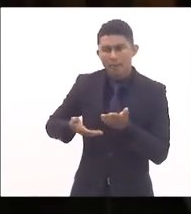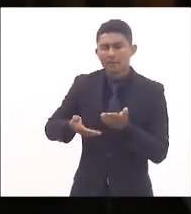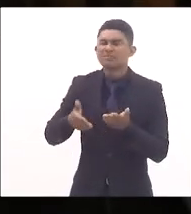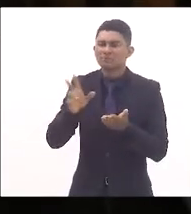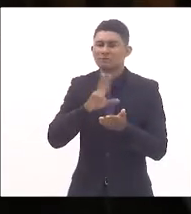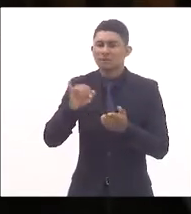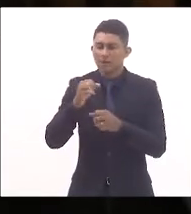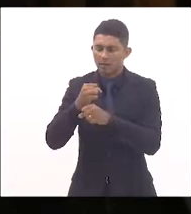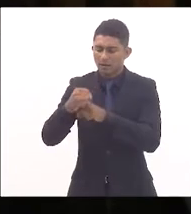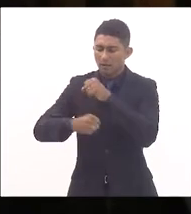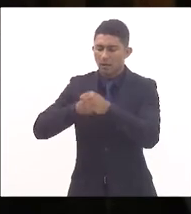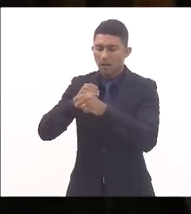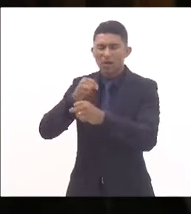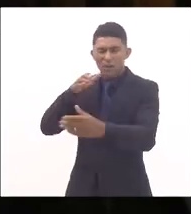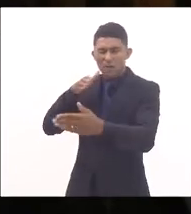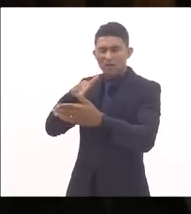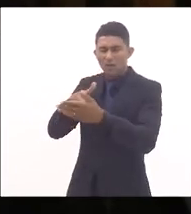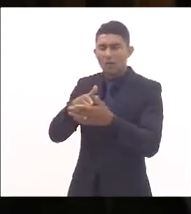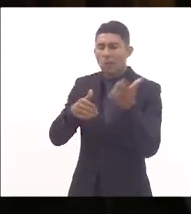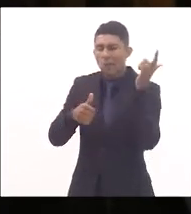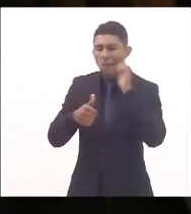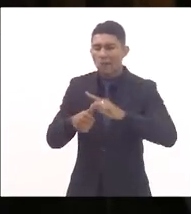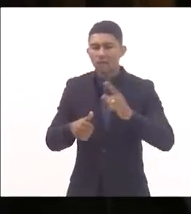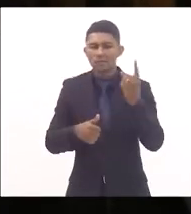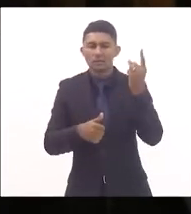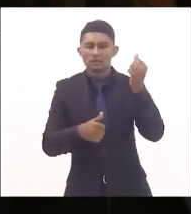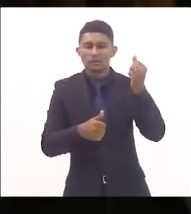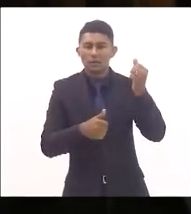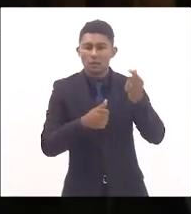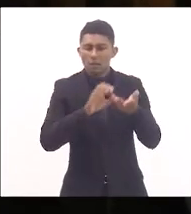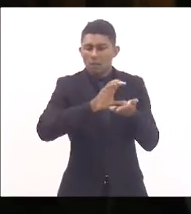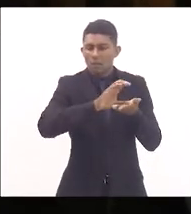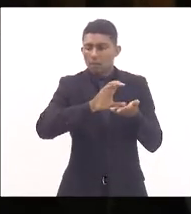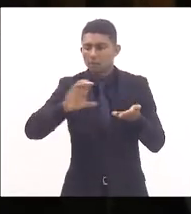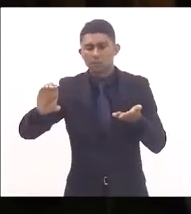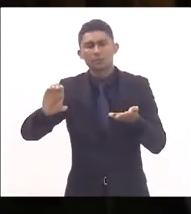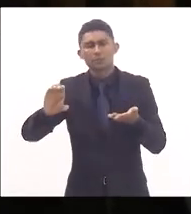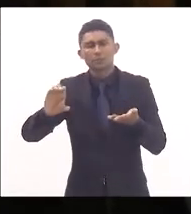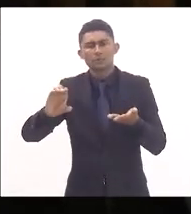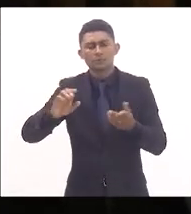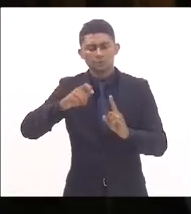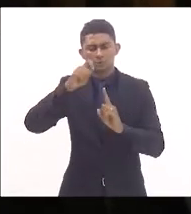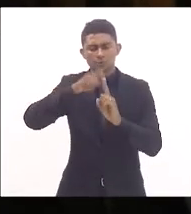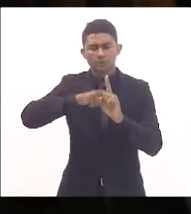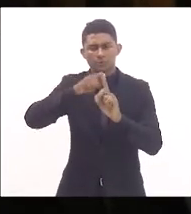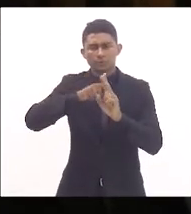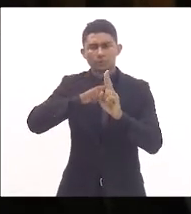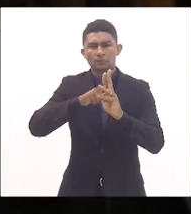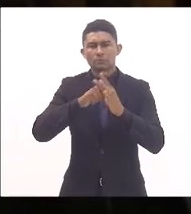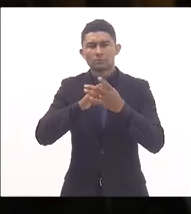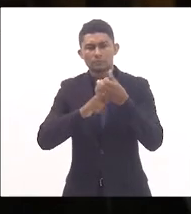ano. Uma compensação de 6 meses.